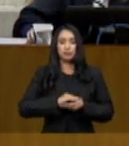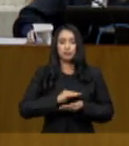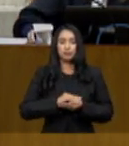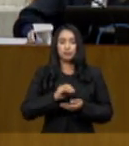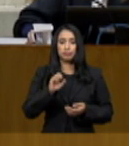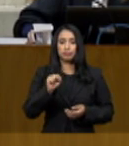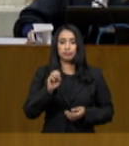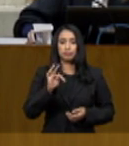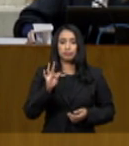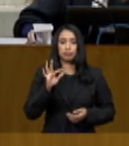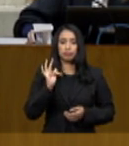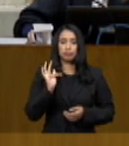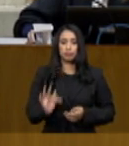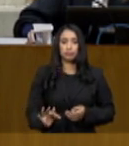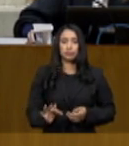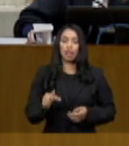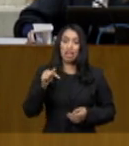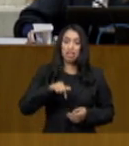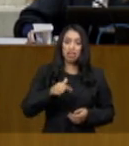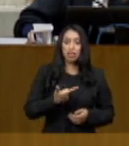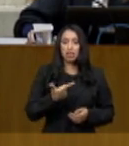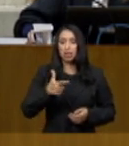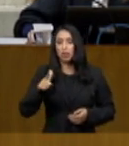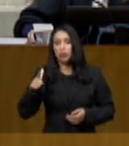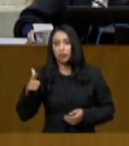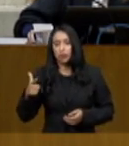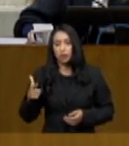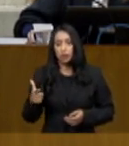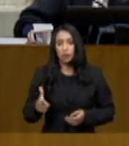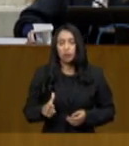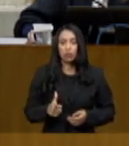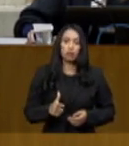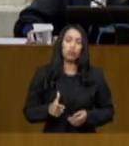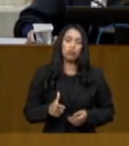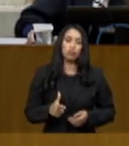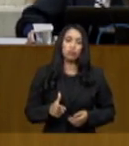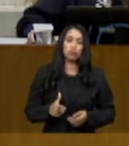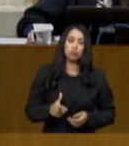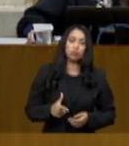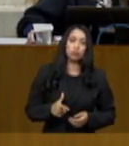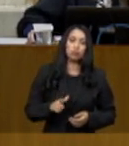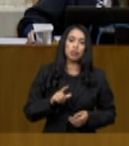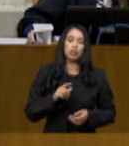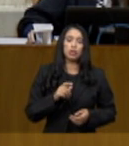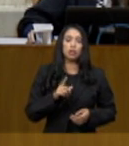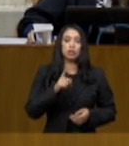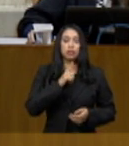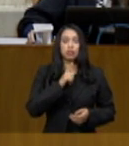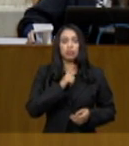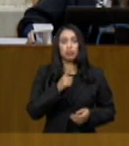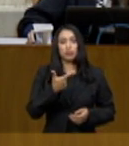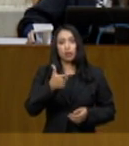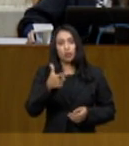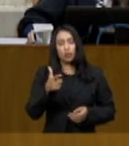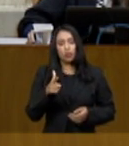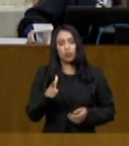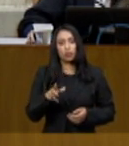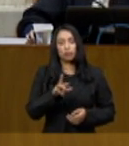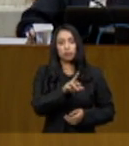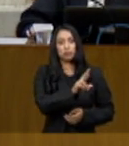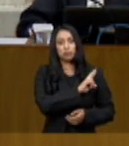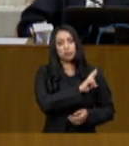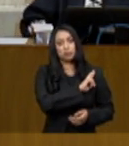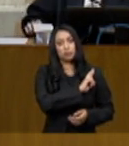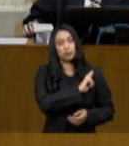superior eleitoral seja aqui outras vezes mas não na qualidade vist de subprocurador geral em substituição ao exercício